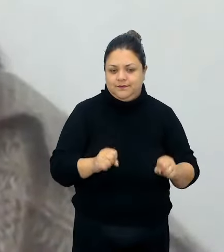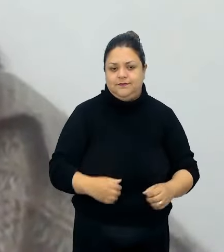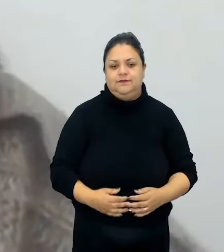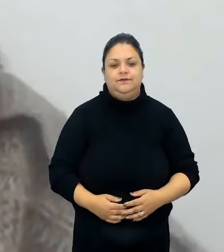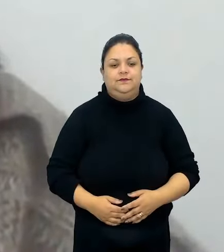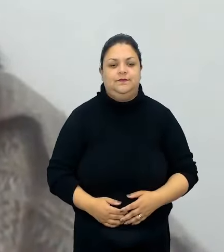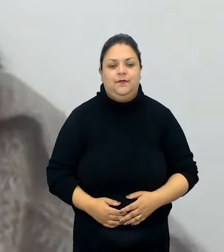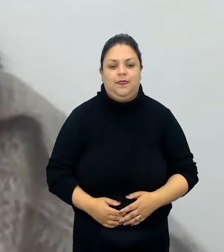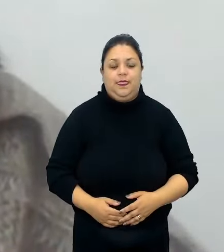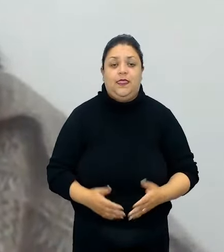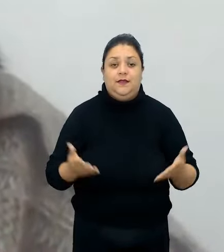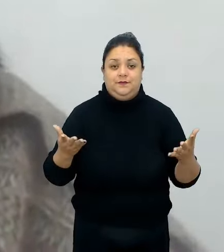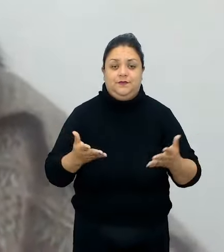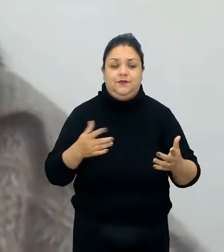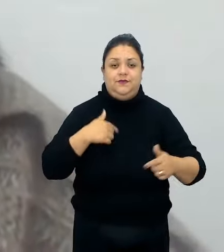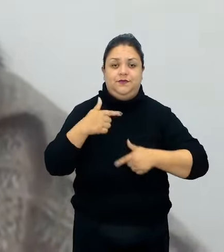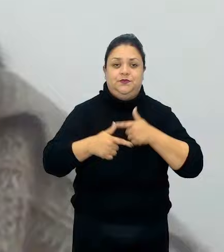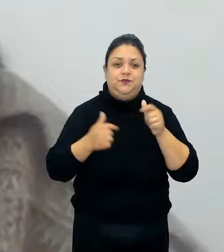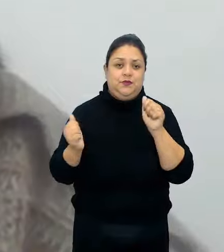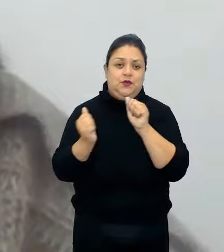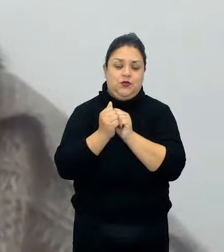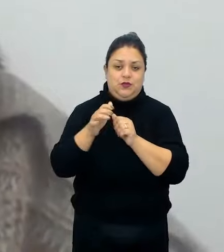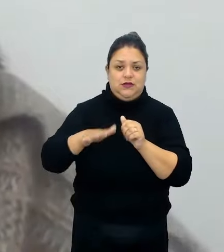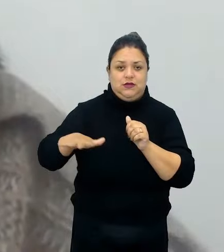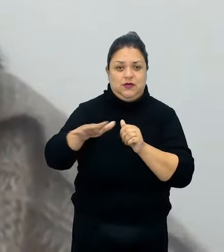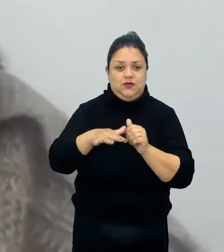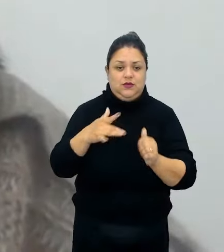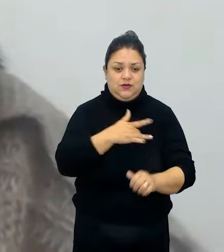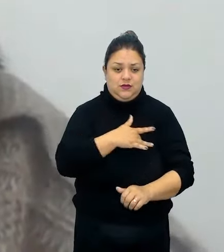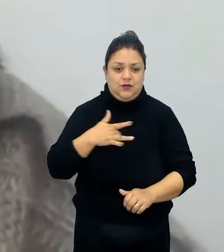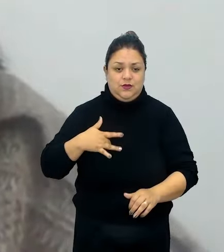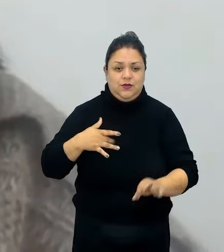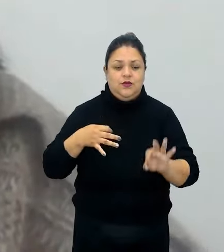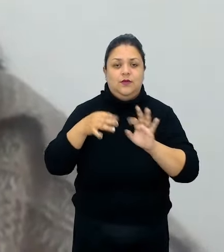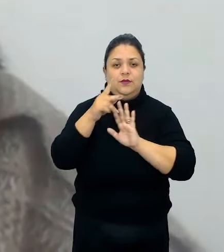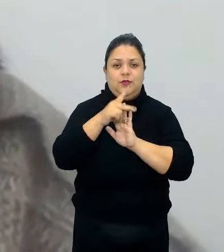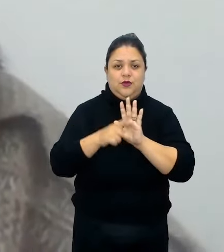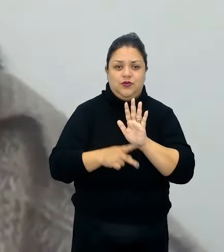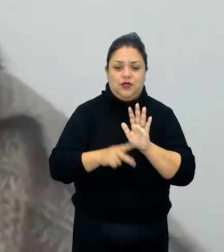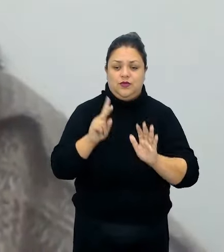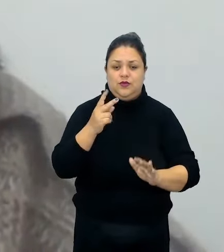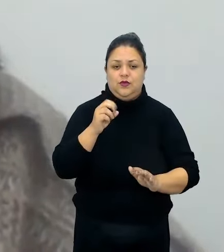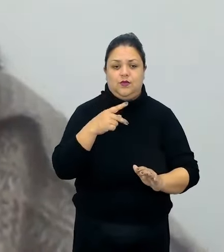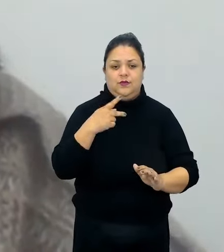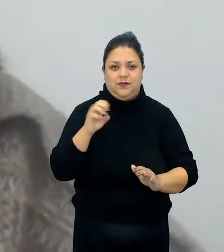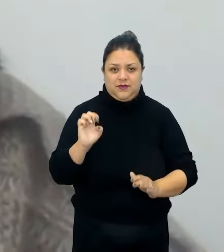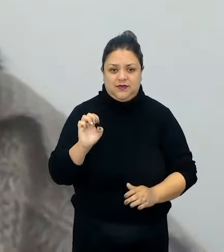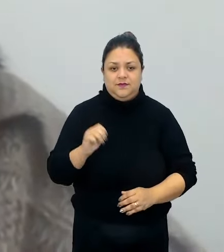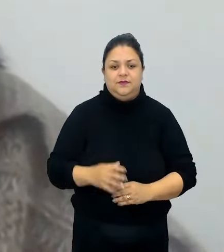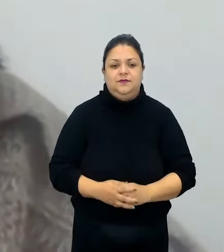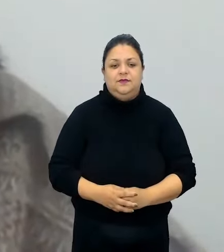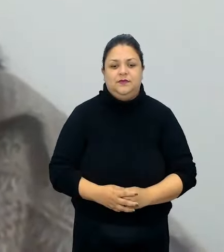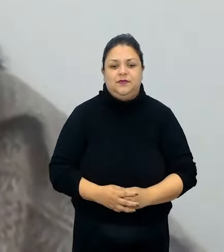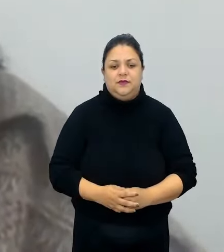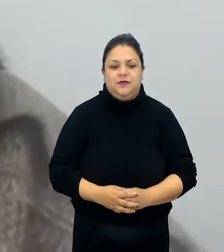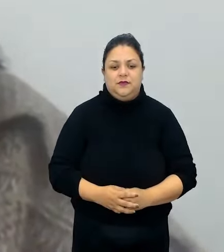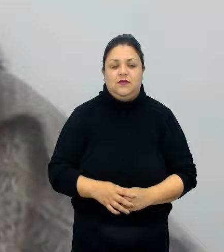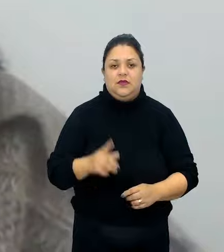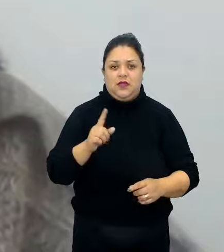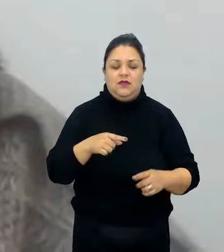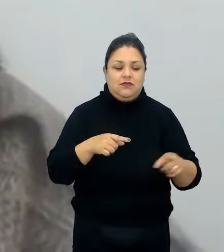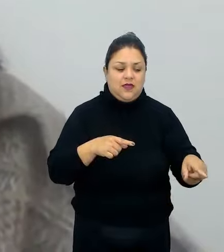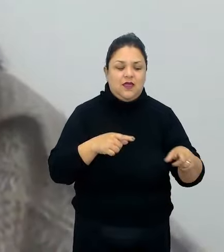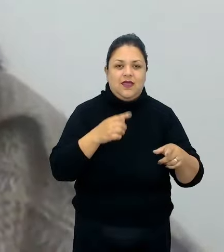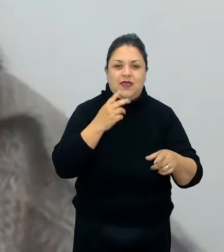trabalhada com o setor de saúde, principalmente no projeto HOPE, que é o projeto da retinopatia da